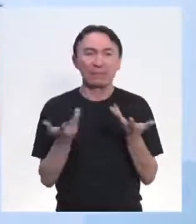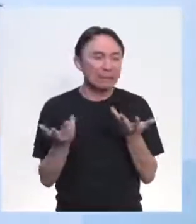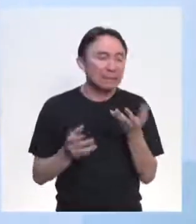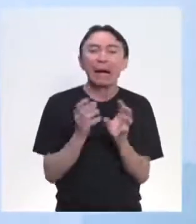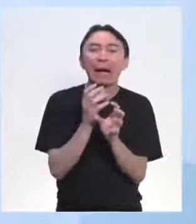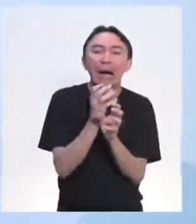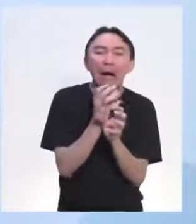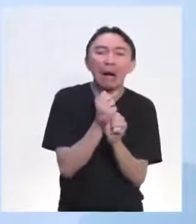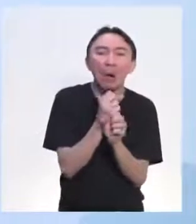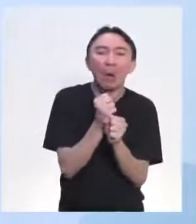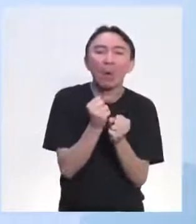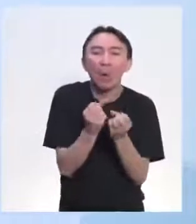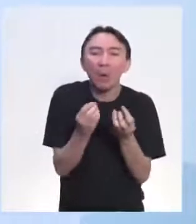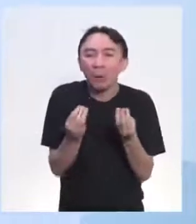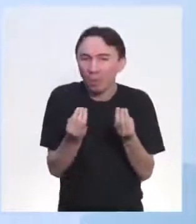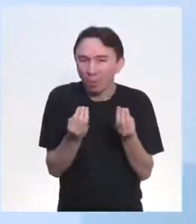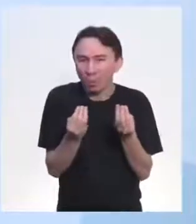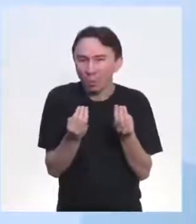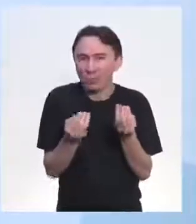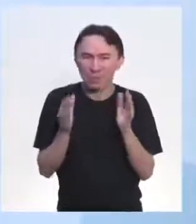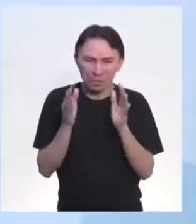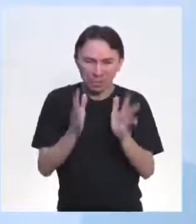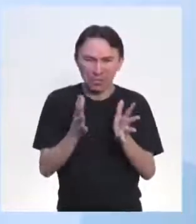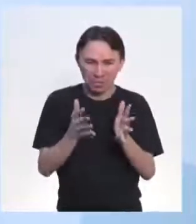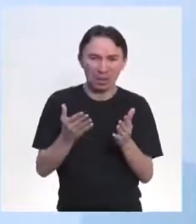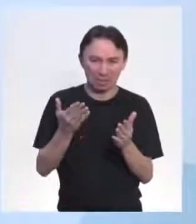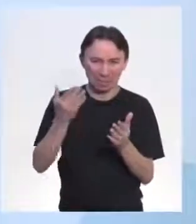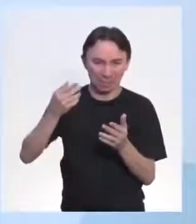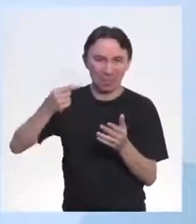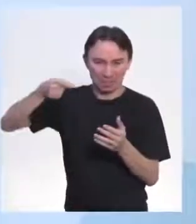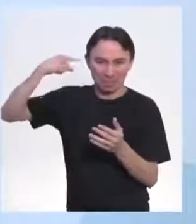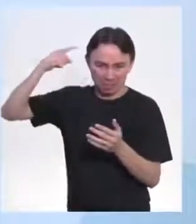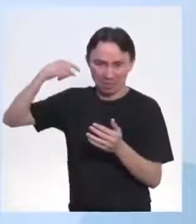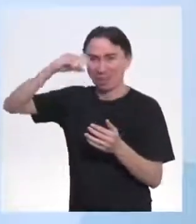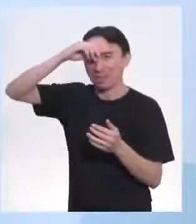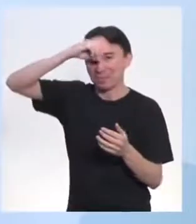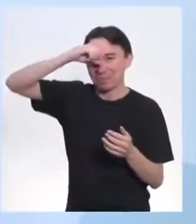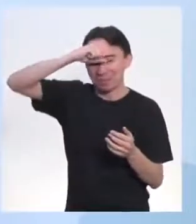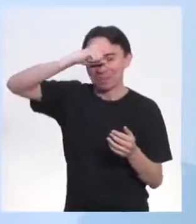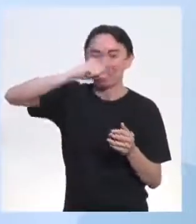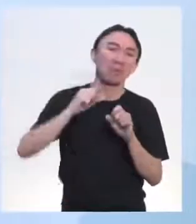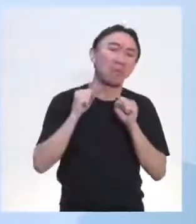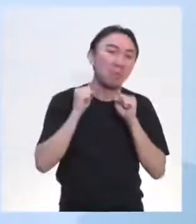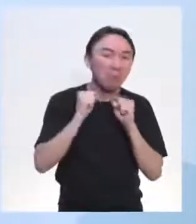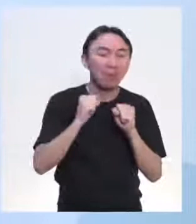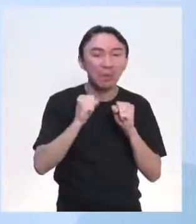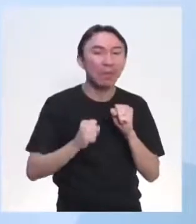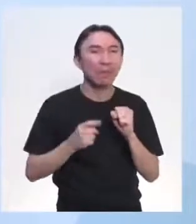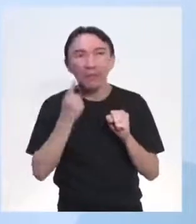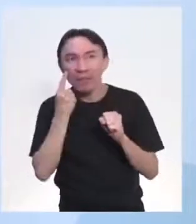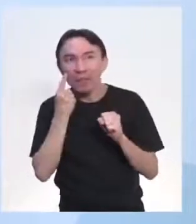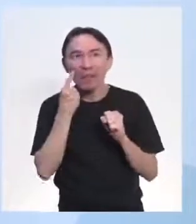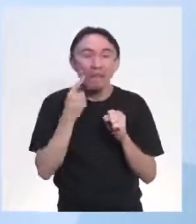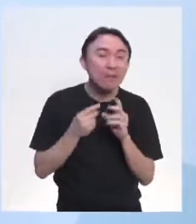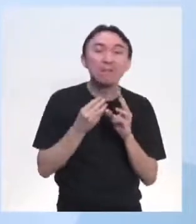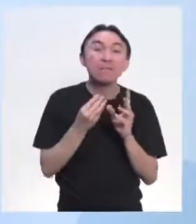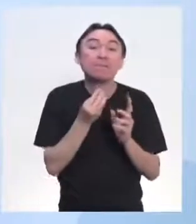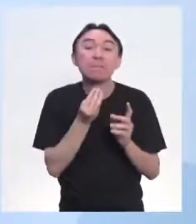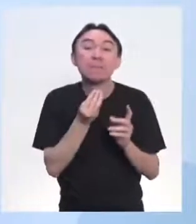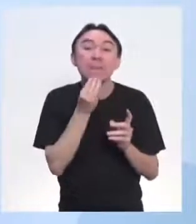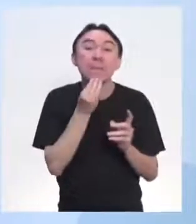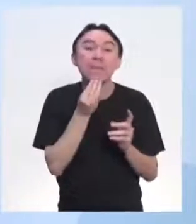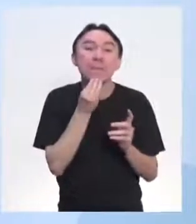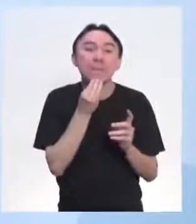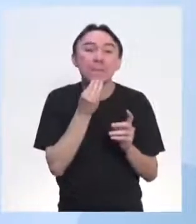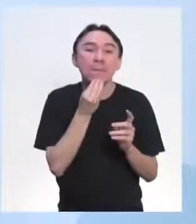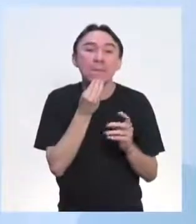isso? Nós já aprendemos nas aulas anteriores que a gente pode fazer pensando nas possibilidades. Mas